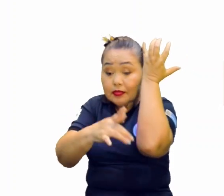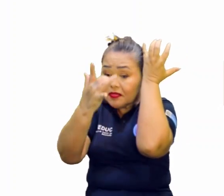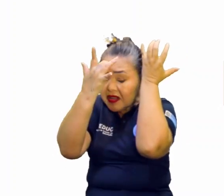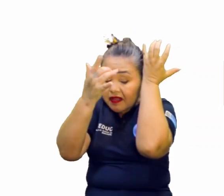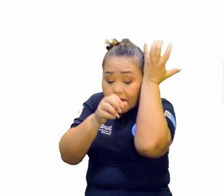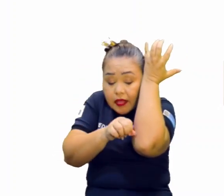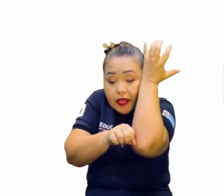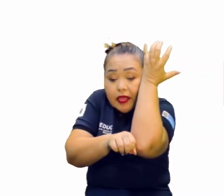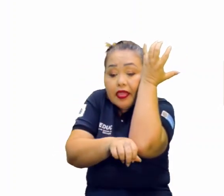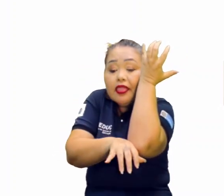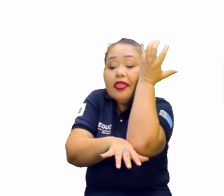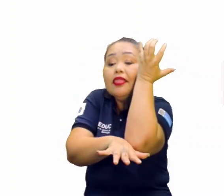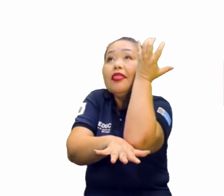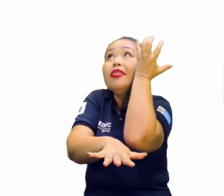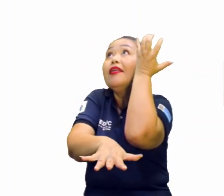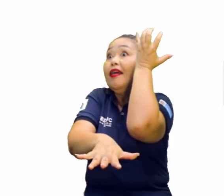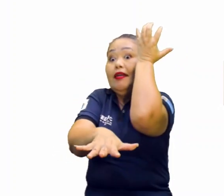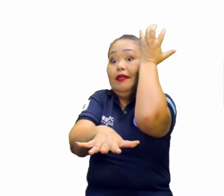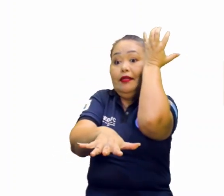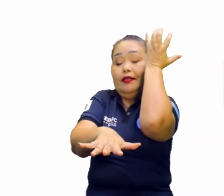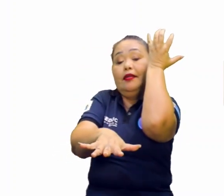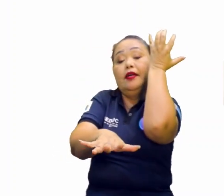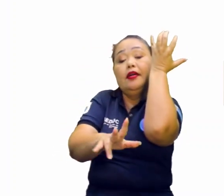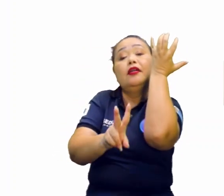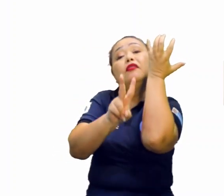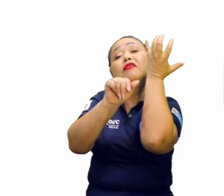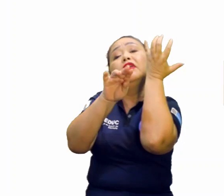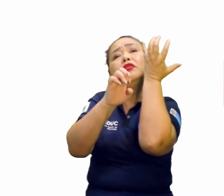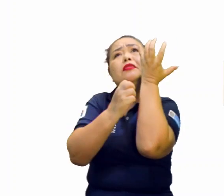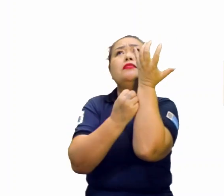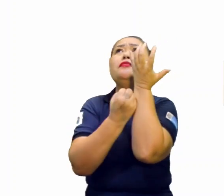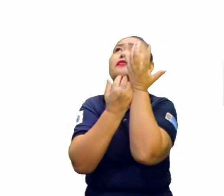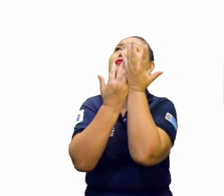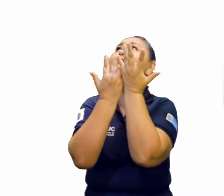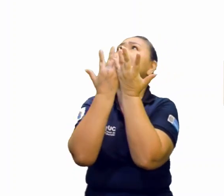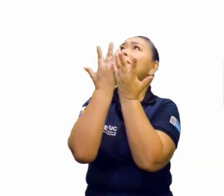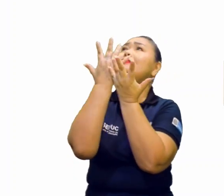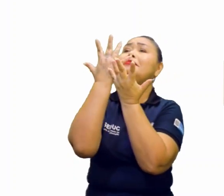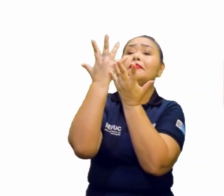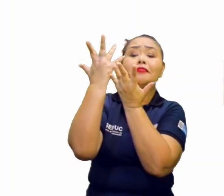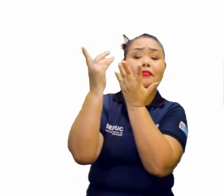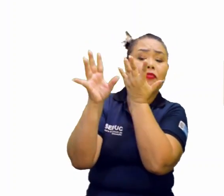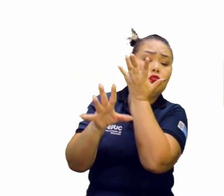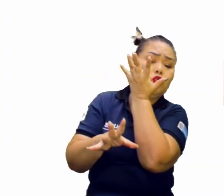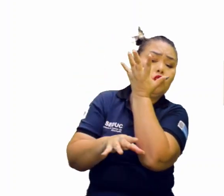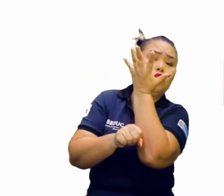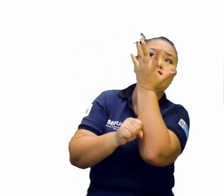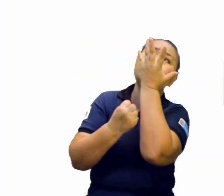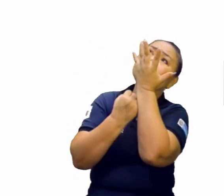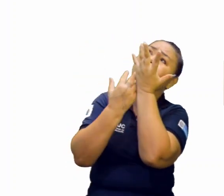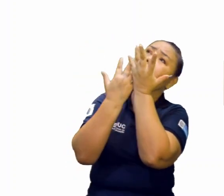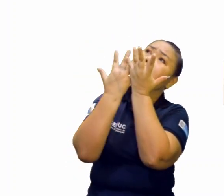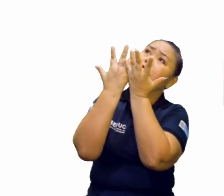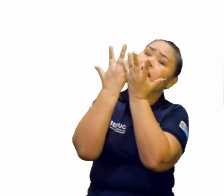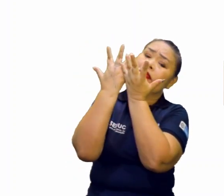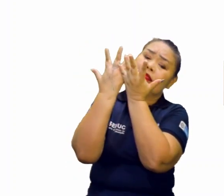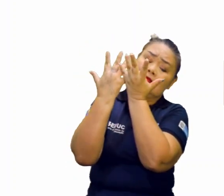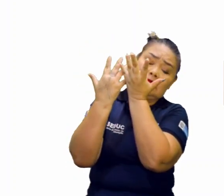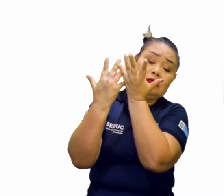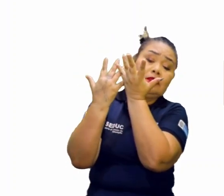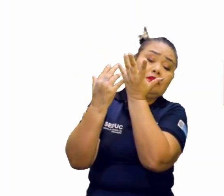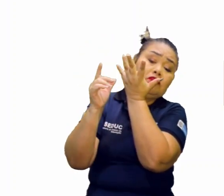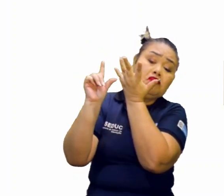se desenvolver, esse vegetal não vai conseguir absorver. O crescimento dessa raiz vai se